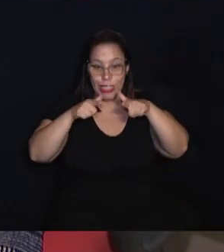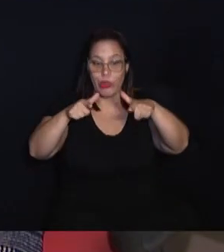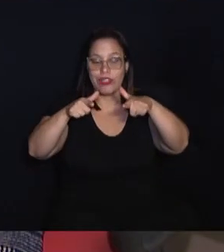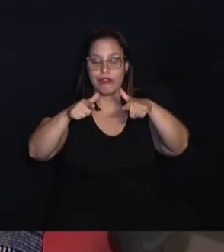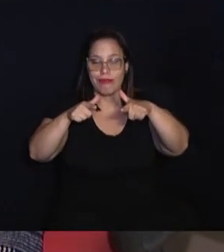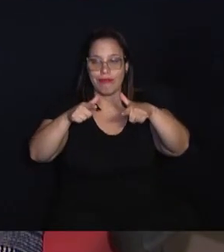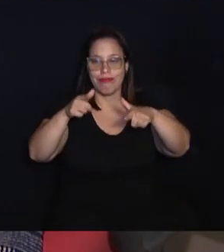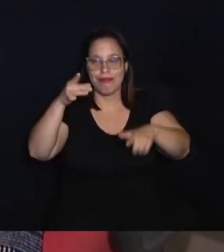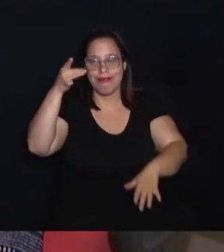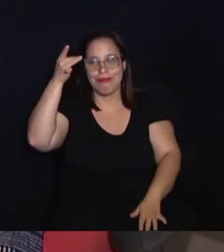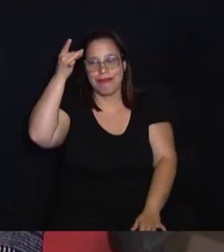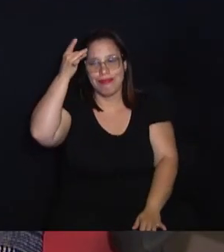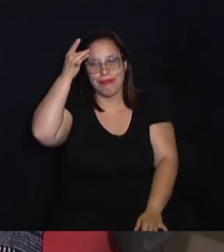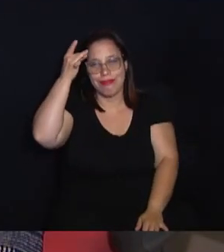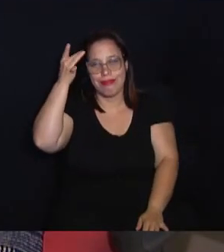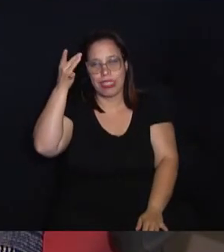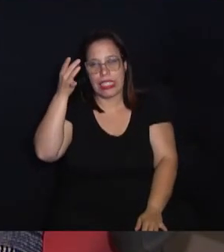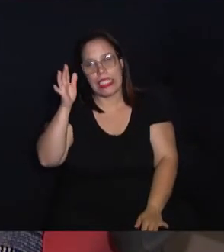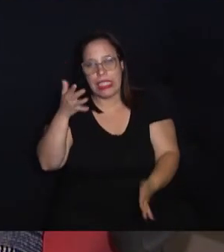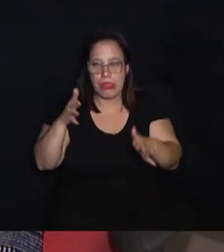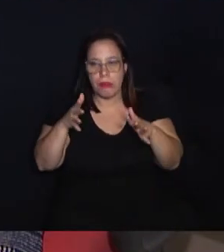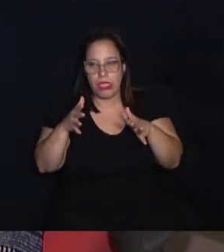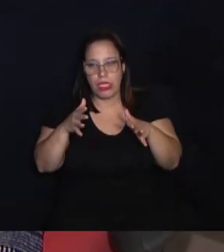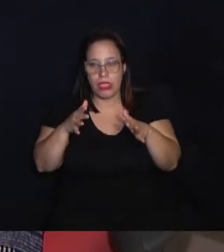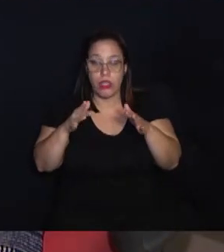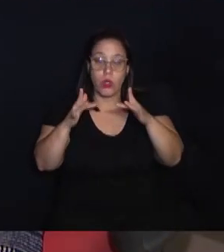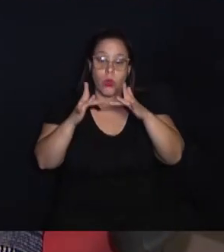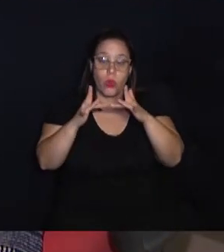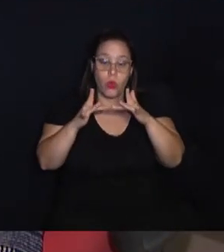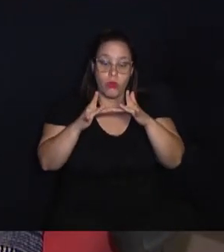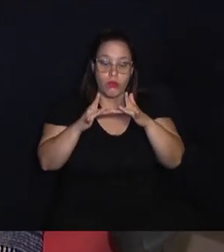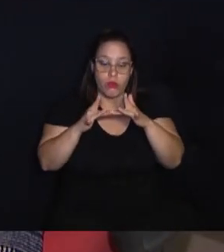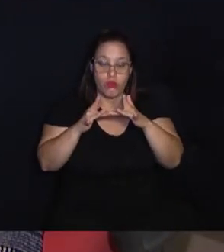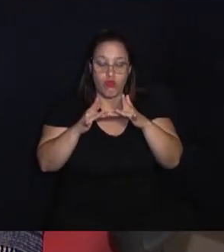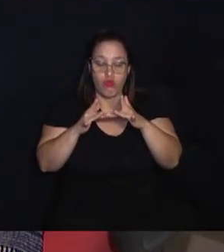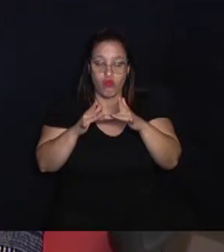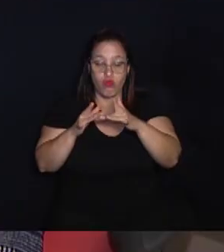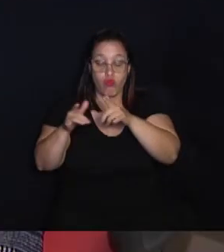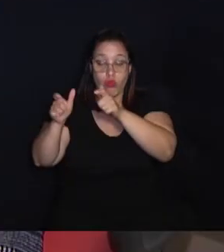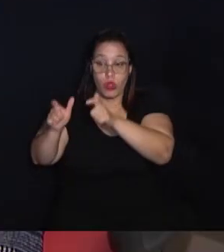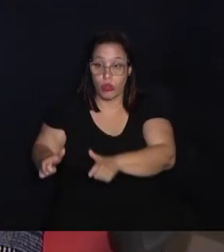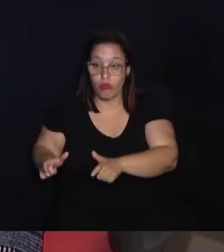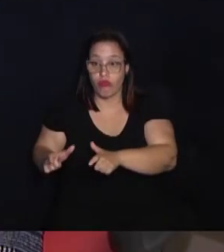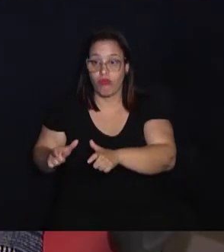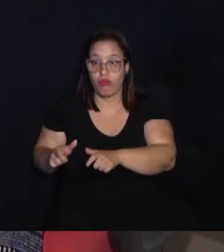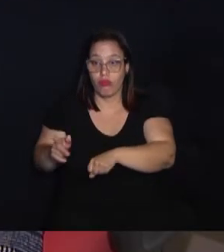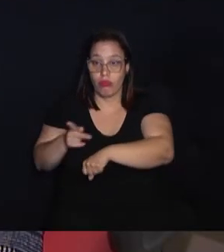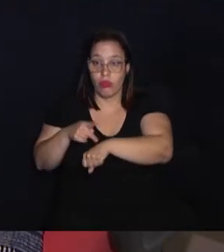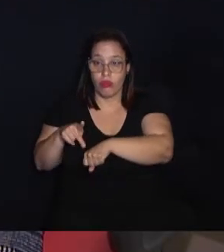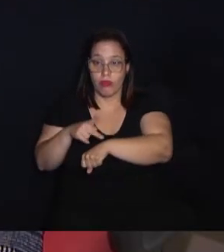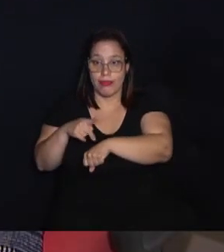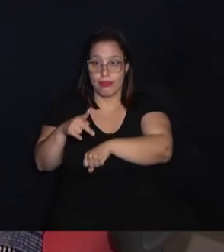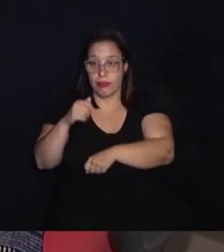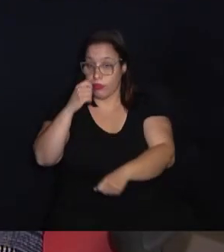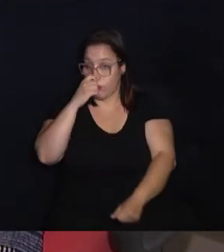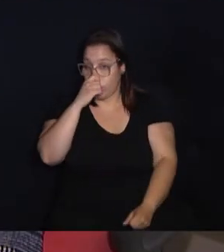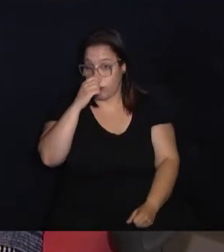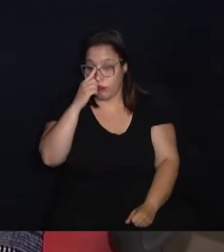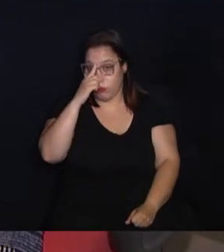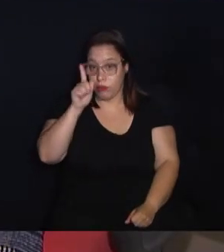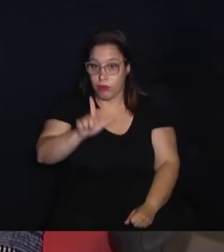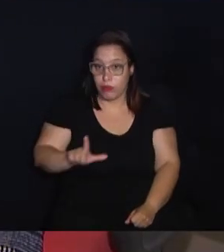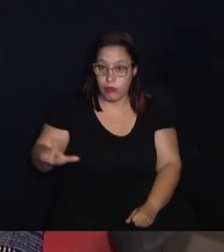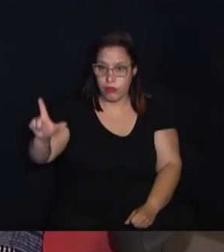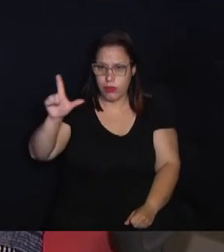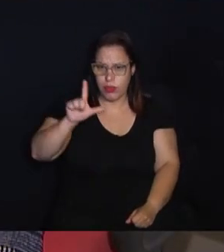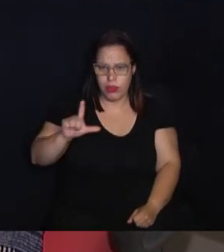mais emblemática para entrar em contato com esse continente. Porque a gente realmente tem literaturas